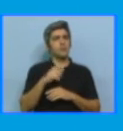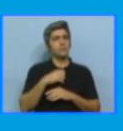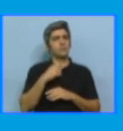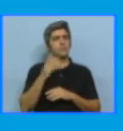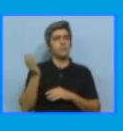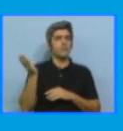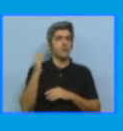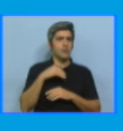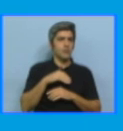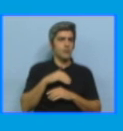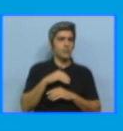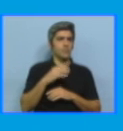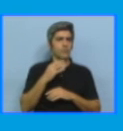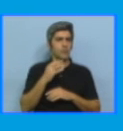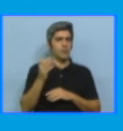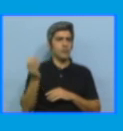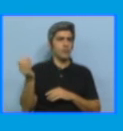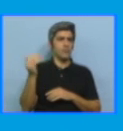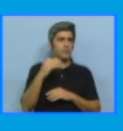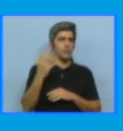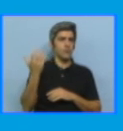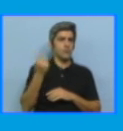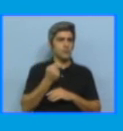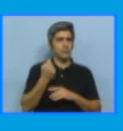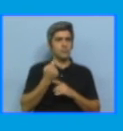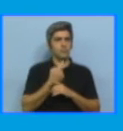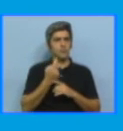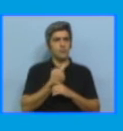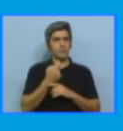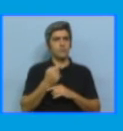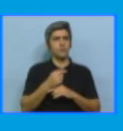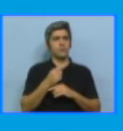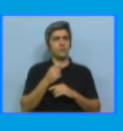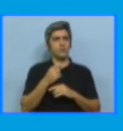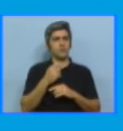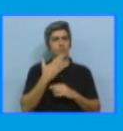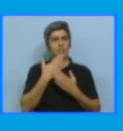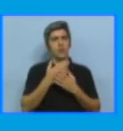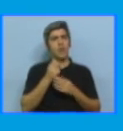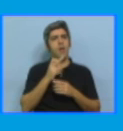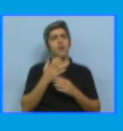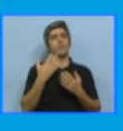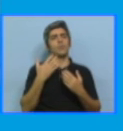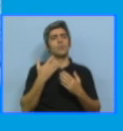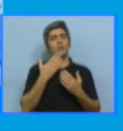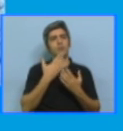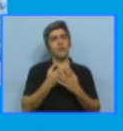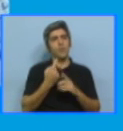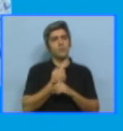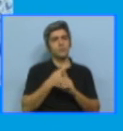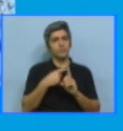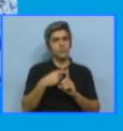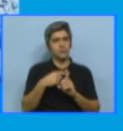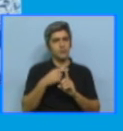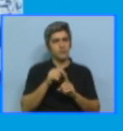eles vieram e trouxeram, de facto, uma lufada de ar fresco, em termos